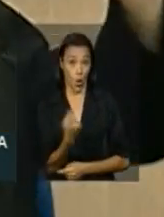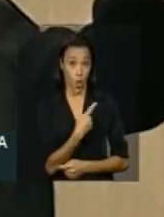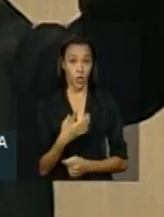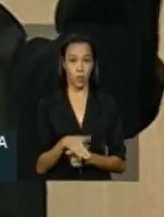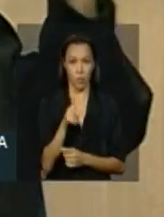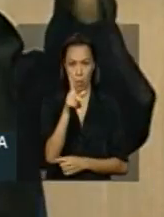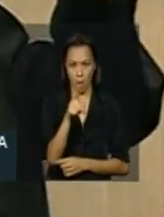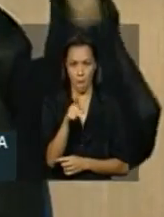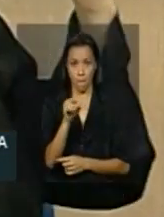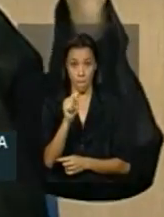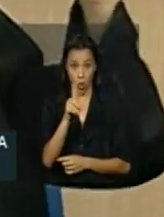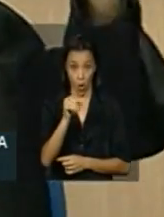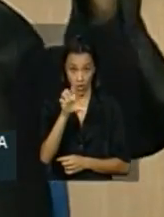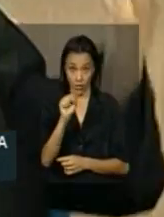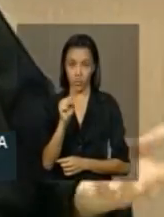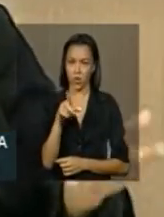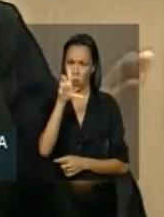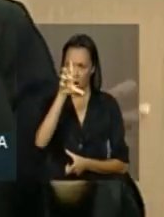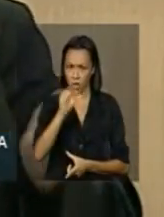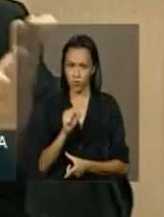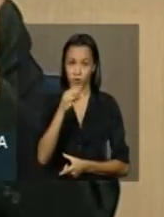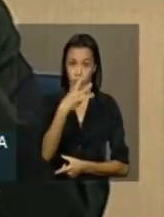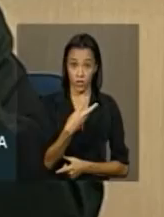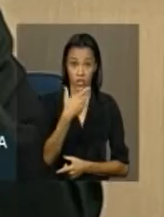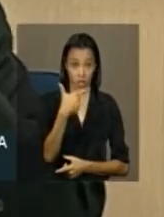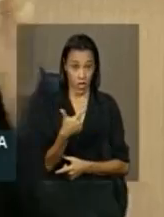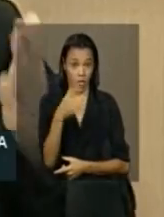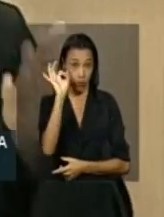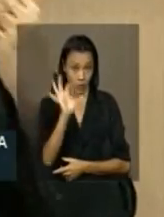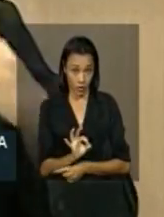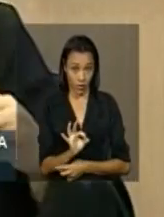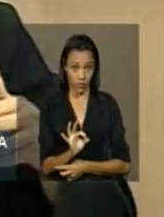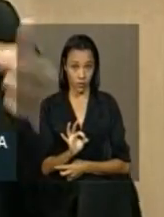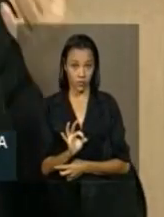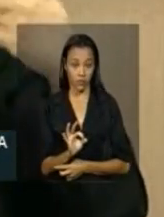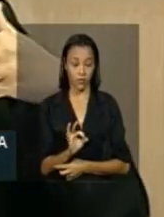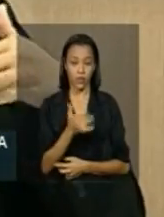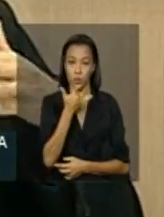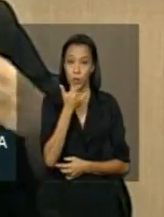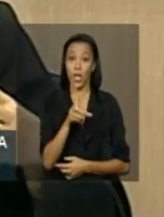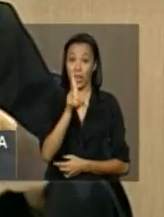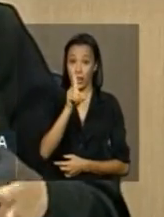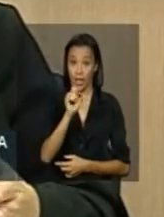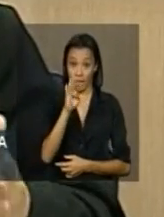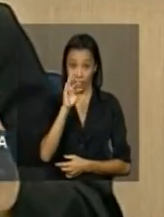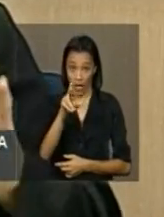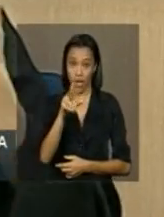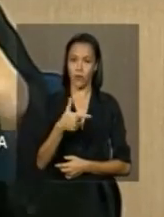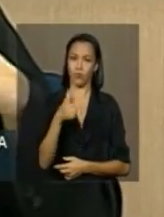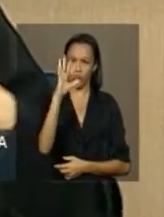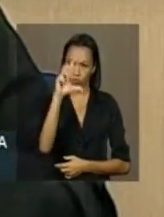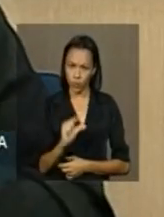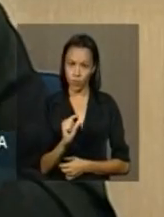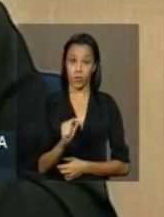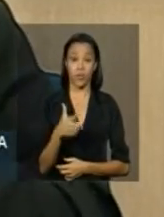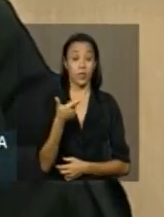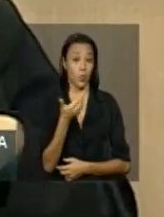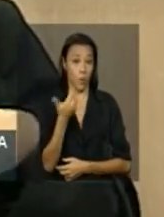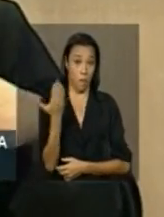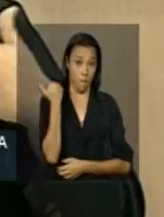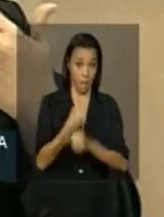prods Com redução de 23% em relação ao ano perdão um deter Com redução de 23% em relação ao ano